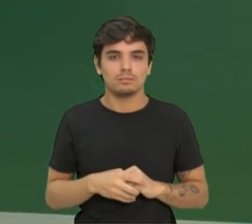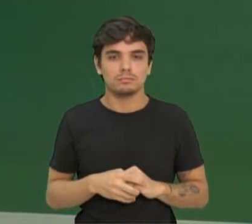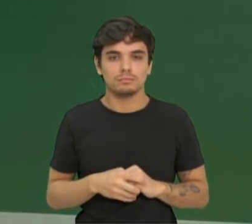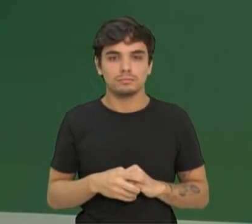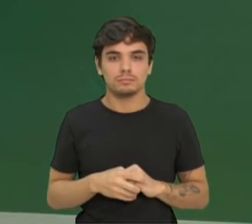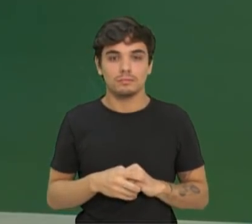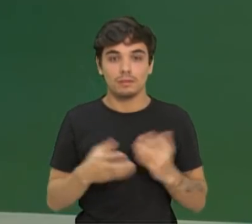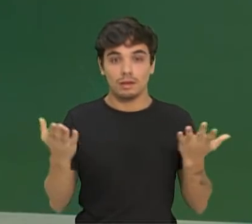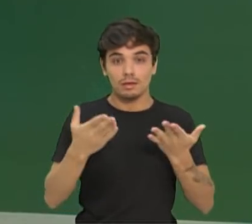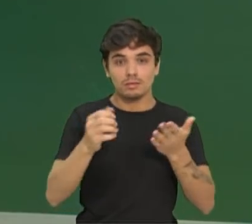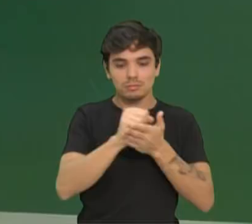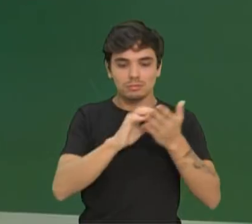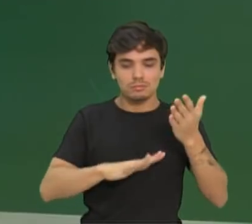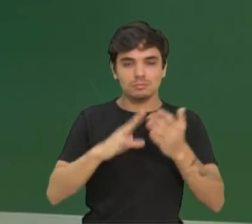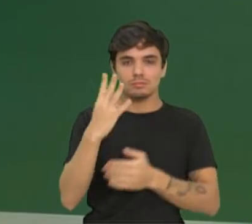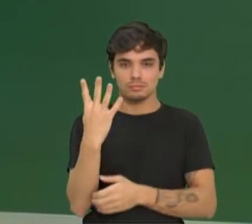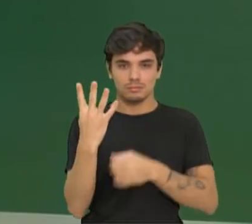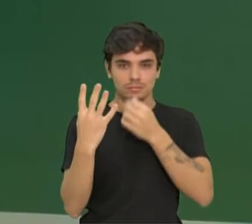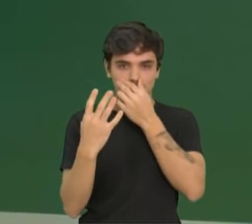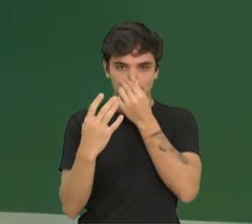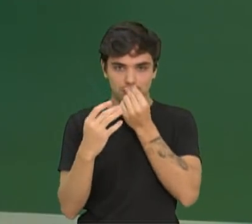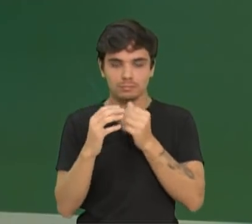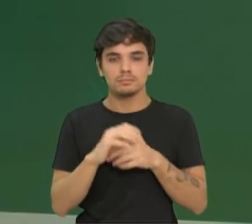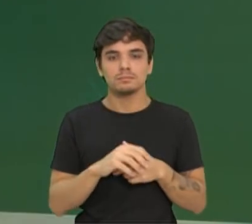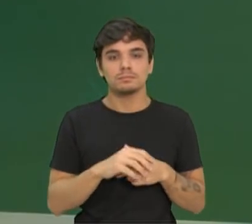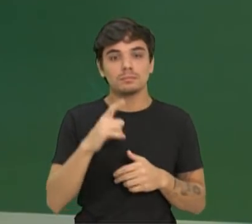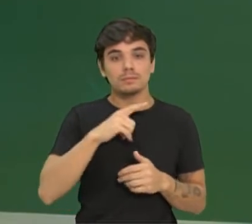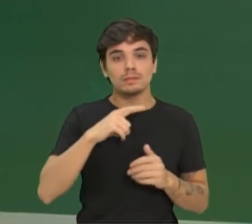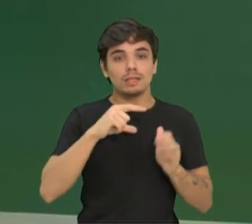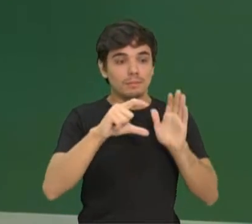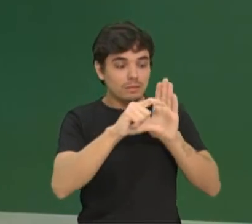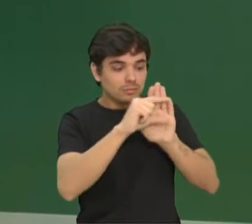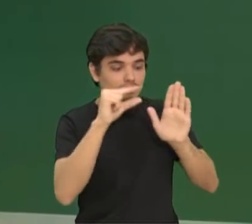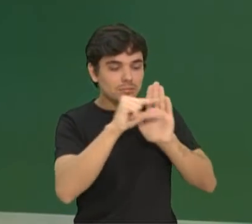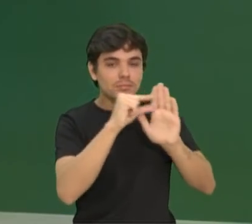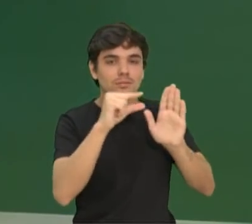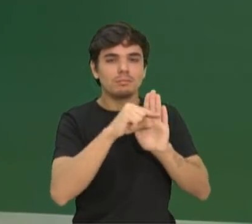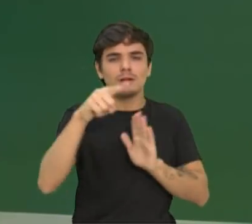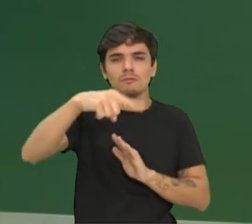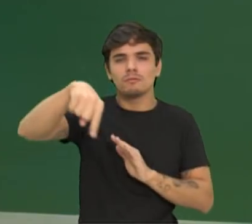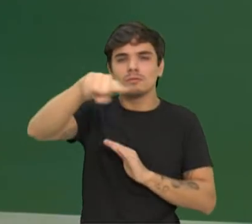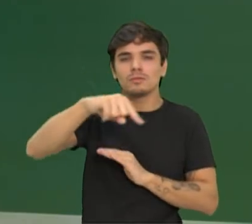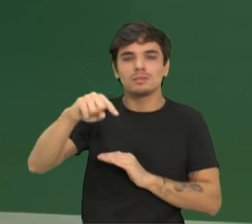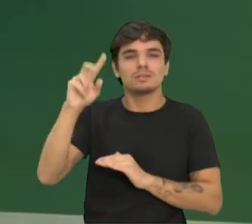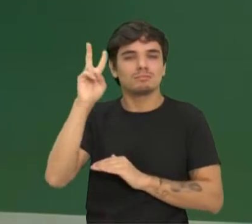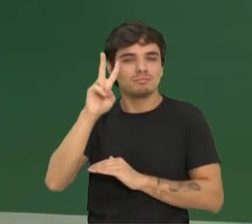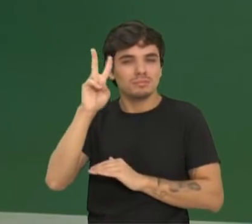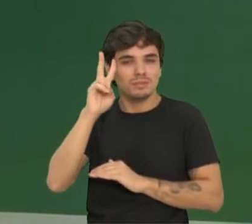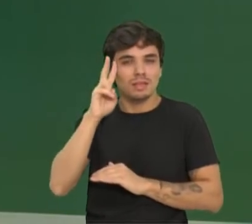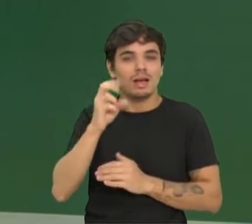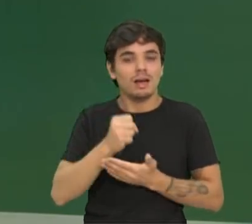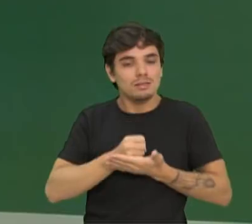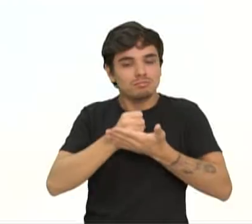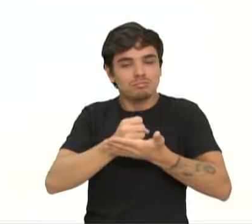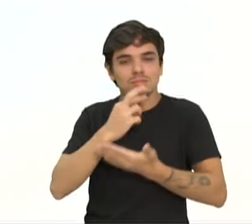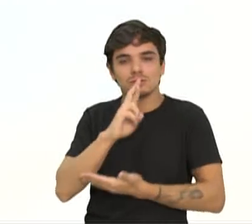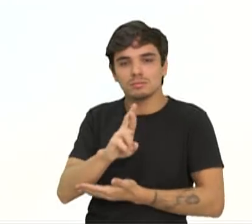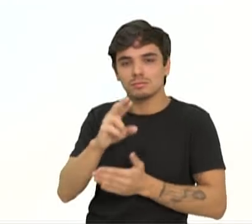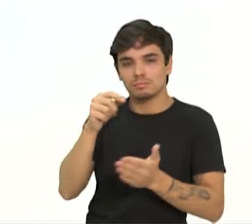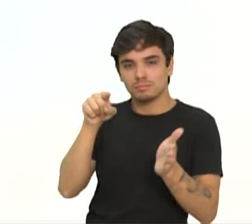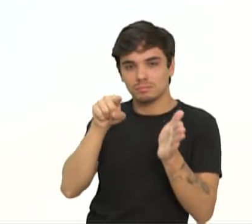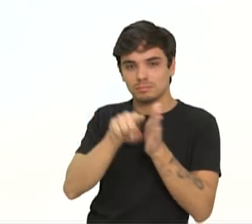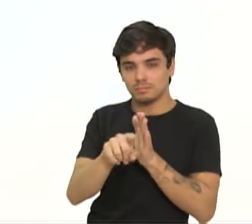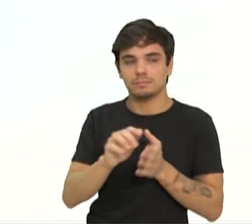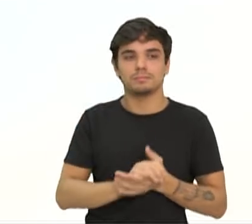Chegamos ao exercício 4 também. Temos mais um trecho para você relembrar e ajudar a responder à pergunta.